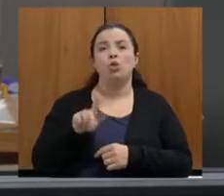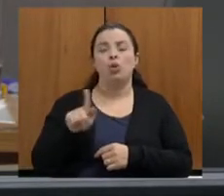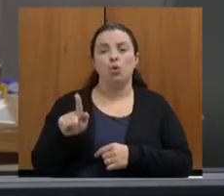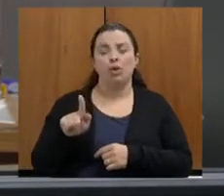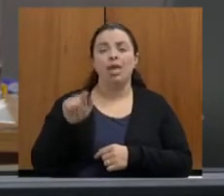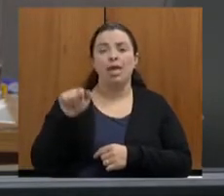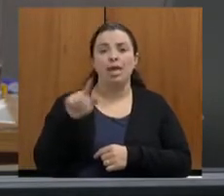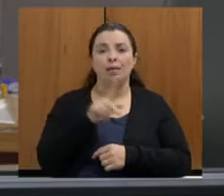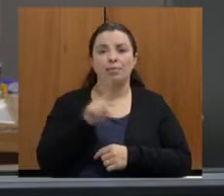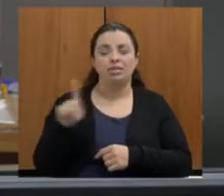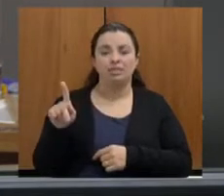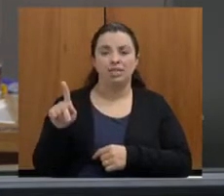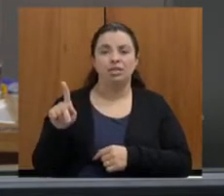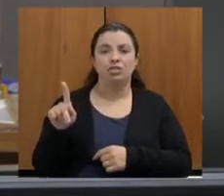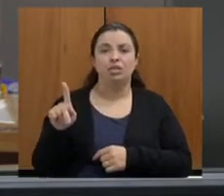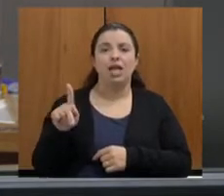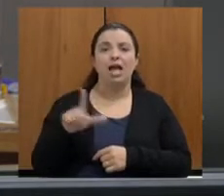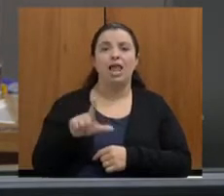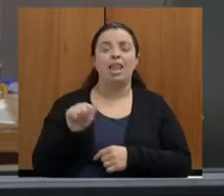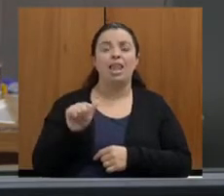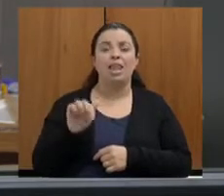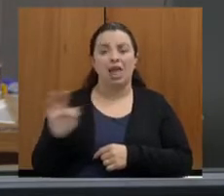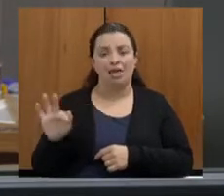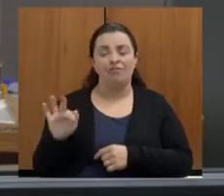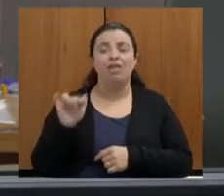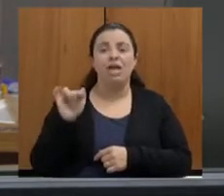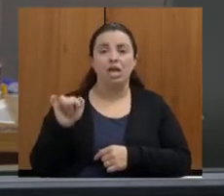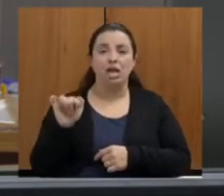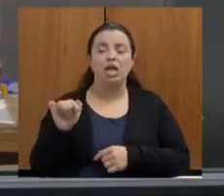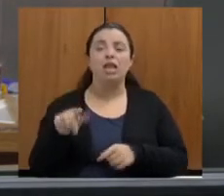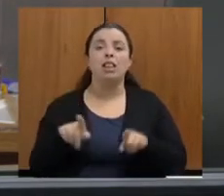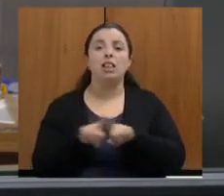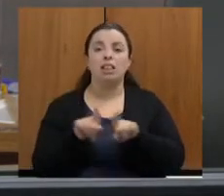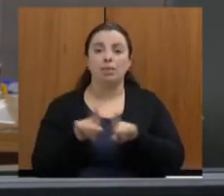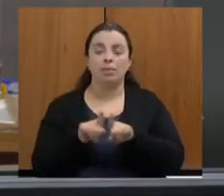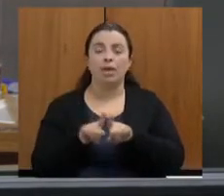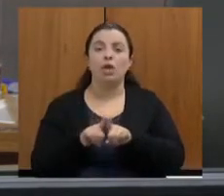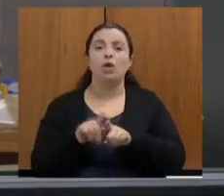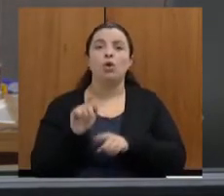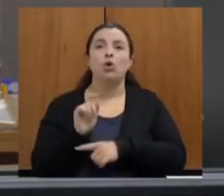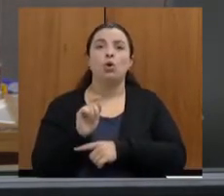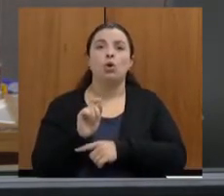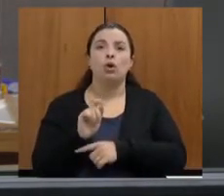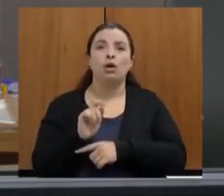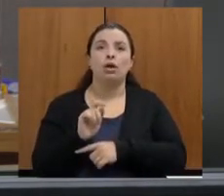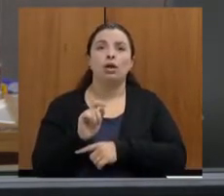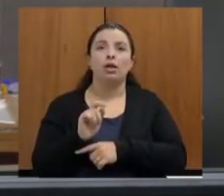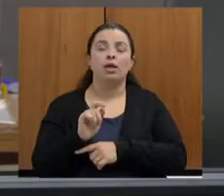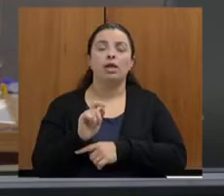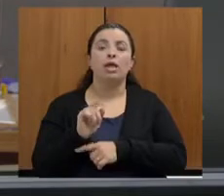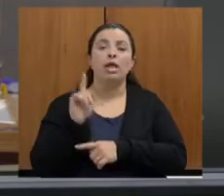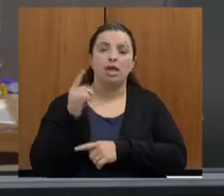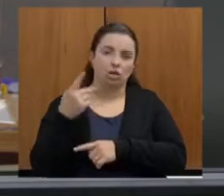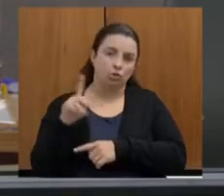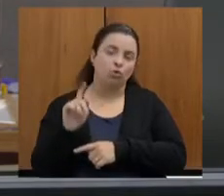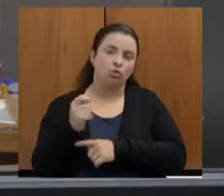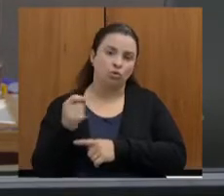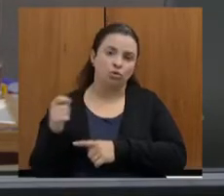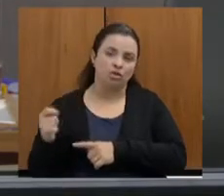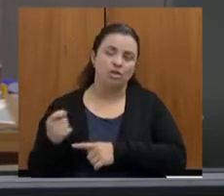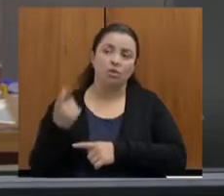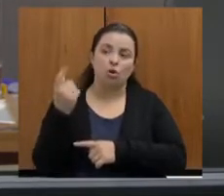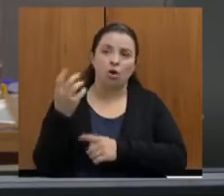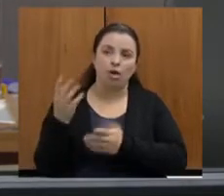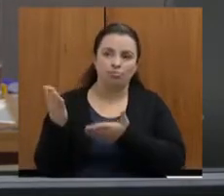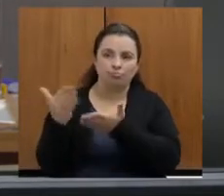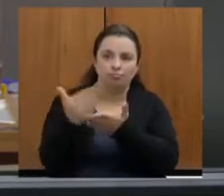da lafi pudesse também como Associação reúne fundos de pensão de aposentadoria complementar do